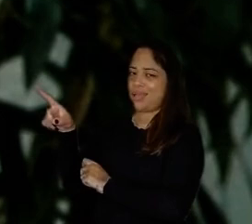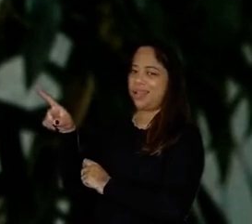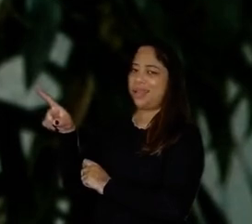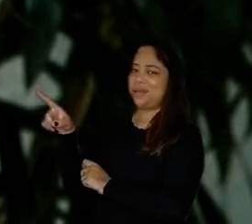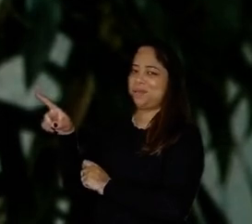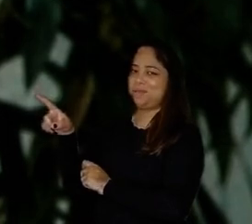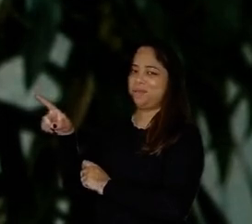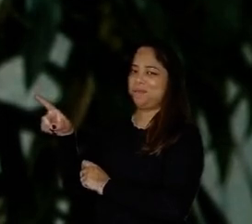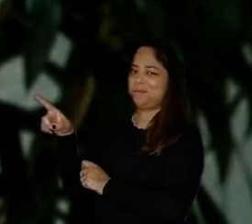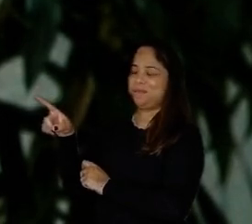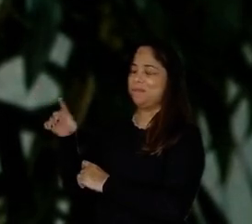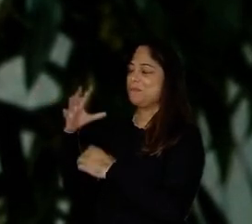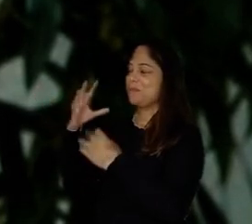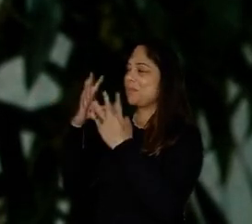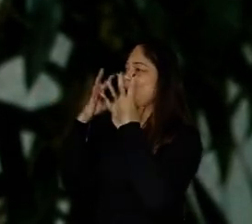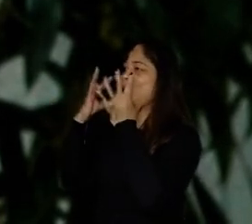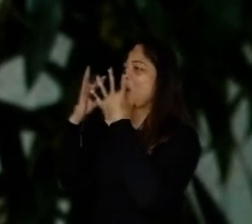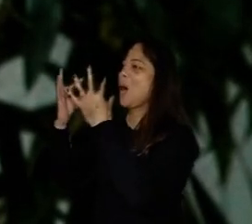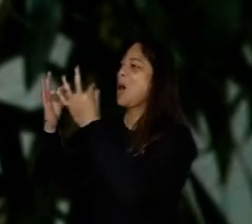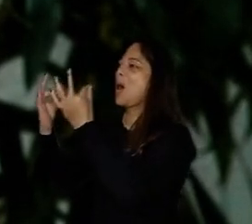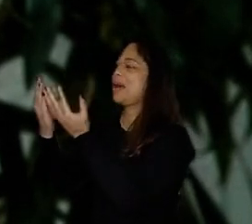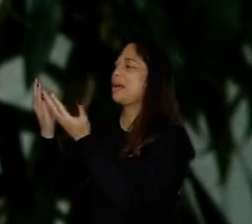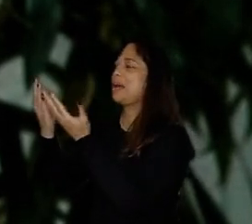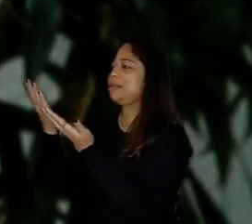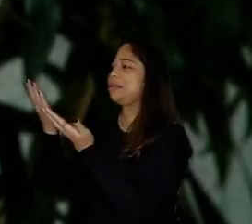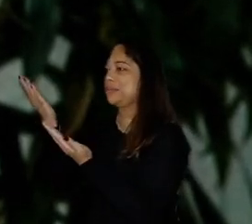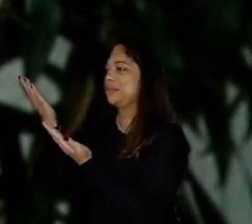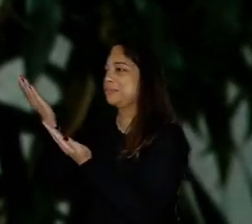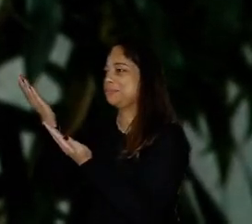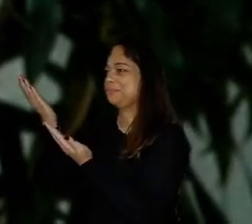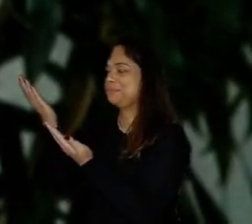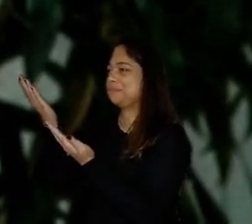Olhe mais um pouquinho para Jesus.